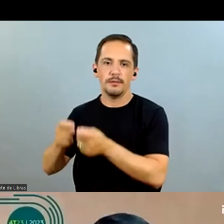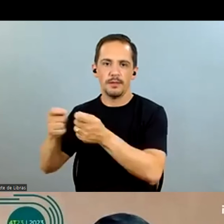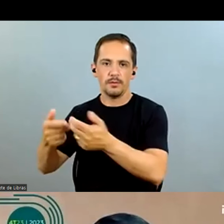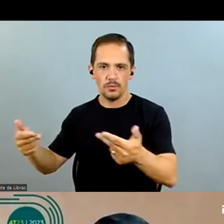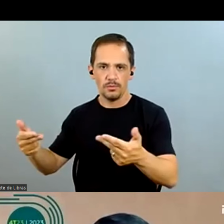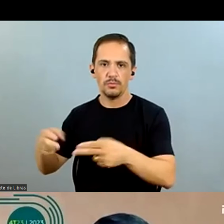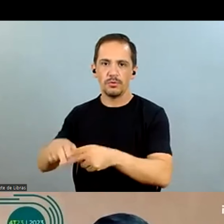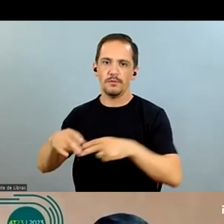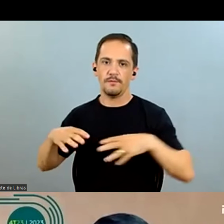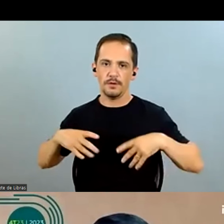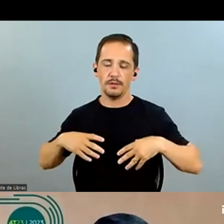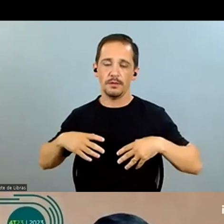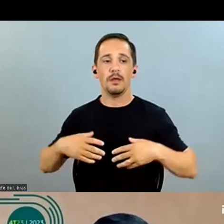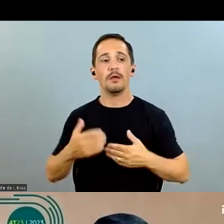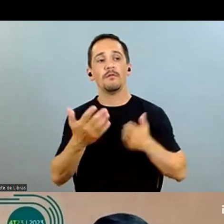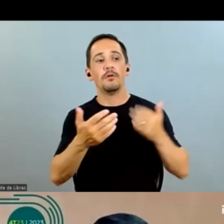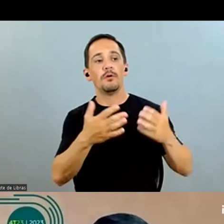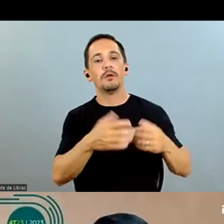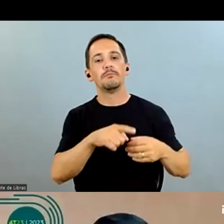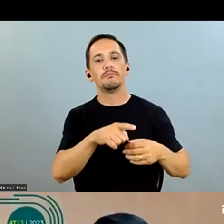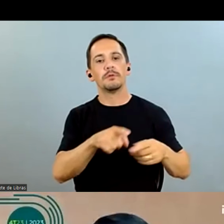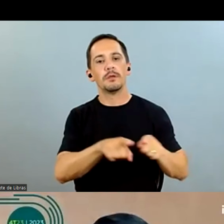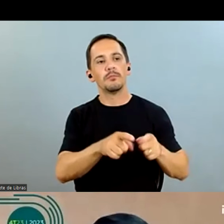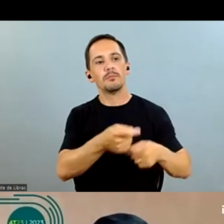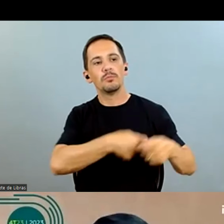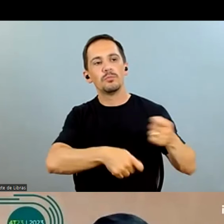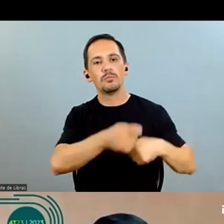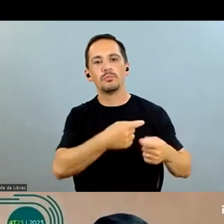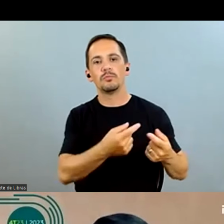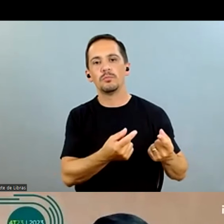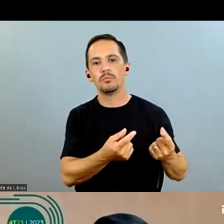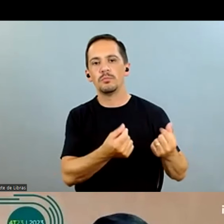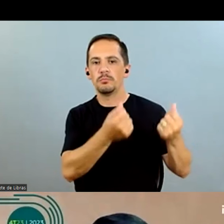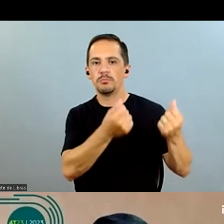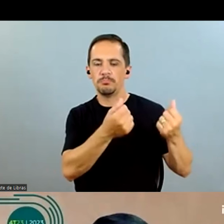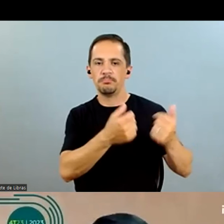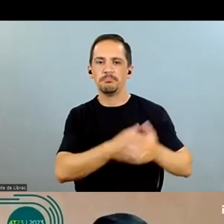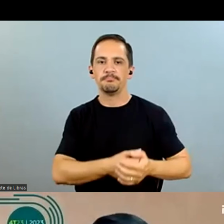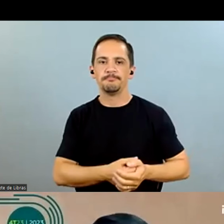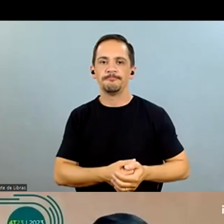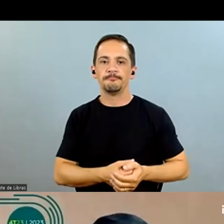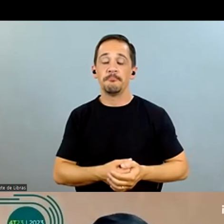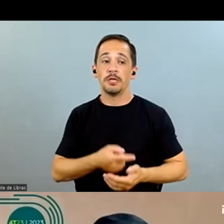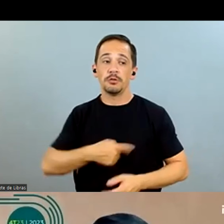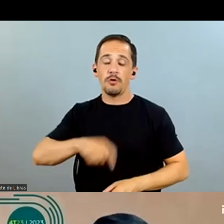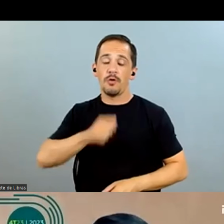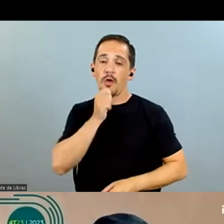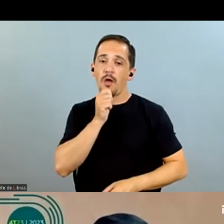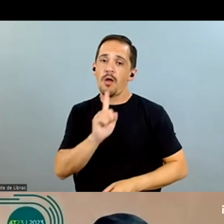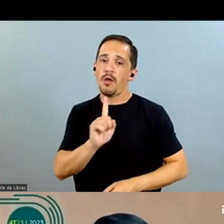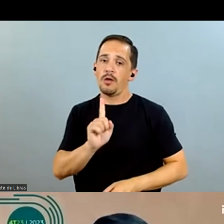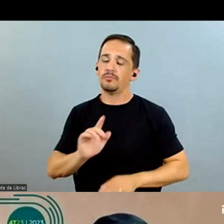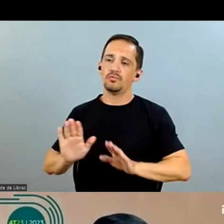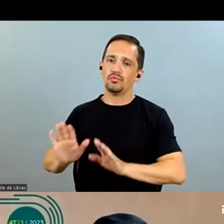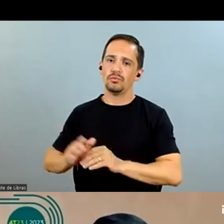o mercado tentando fazer alguma mudança de preços nós nós não fizemos até aqui né Eh e não devemos ter pressão